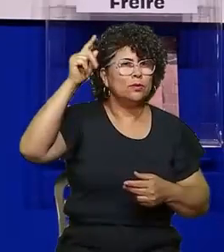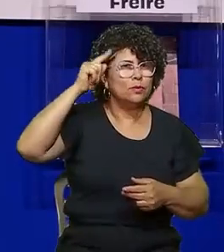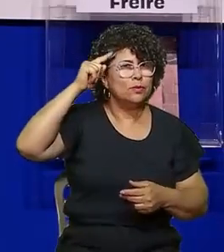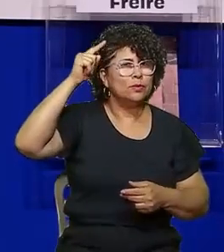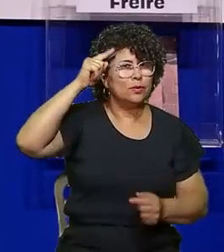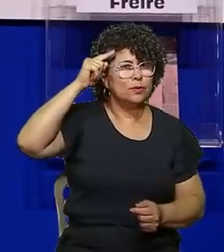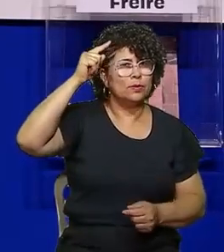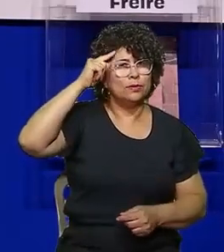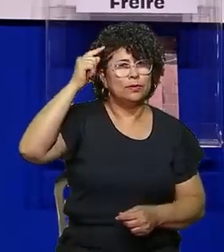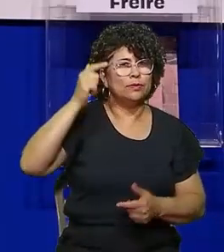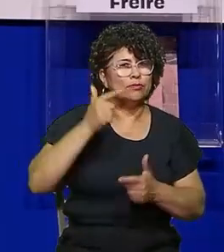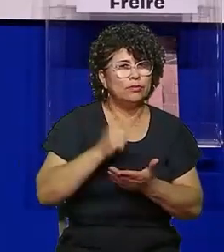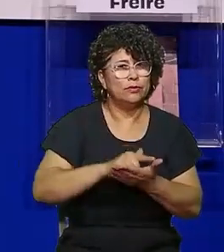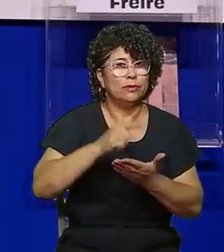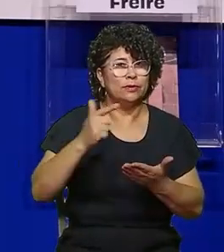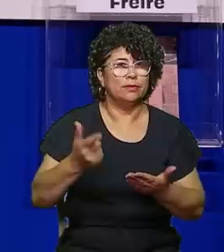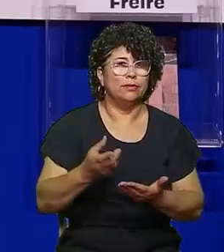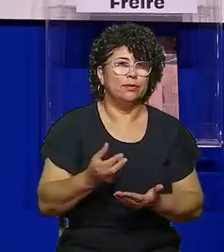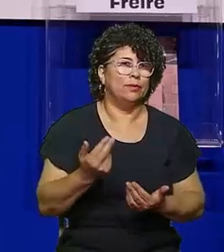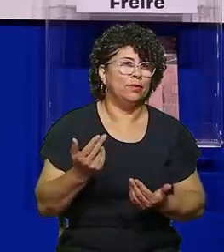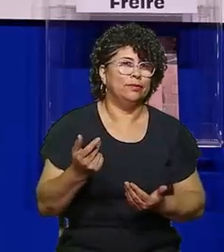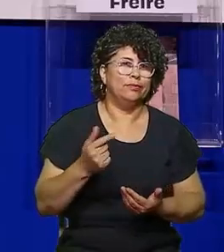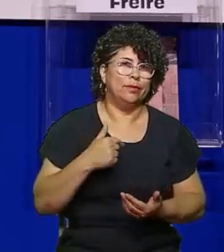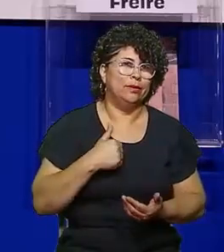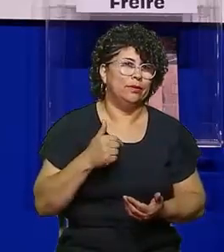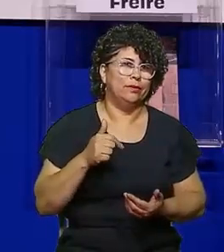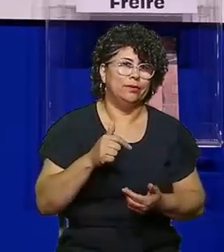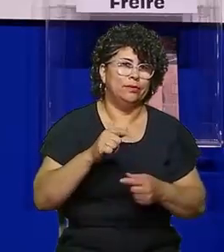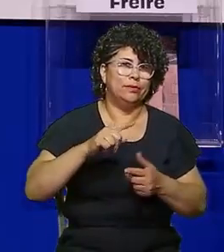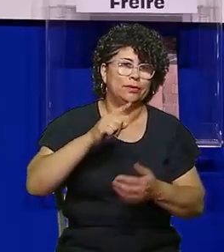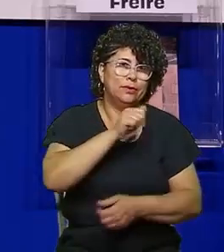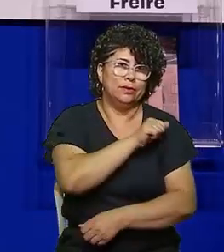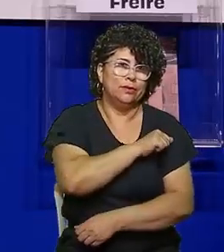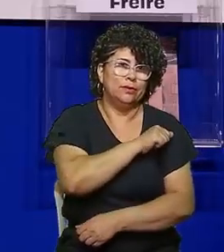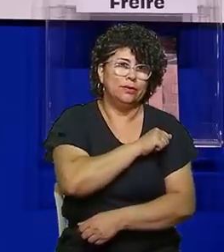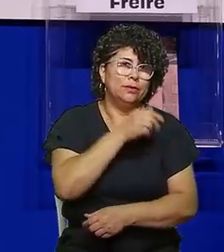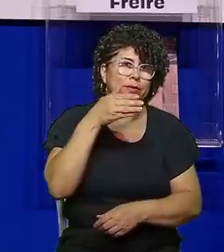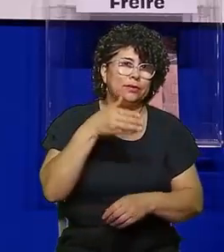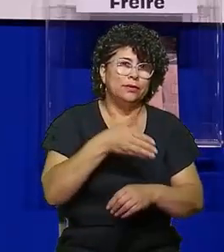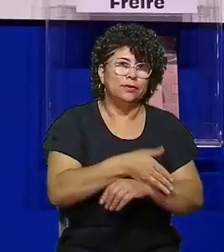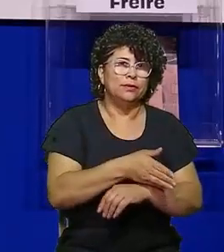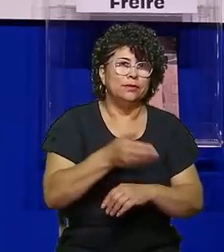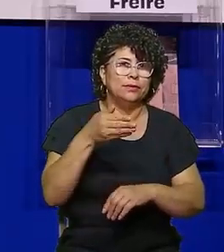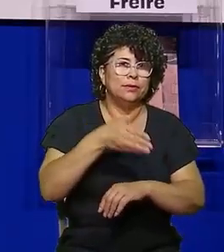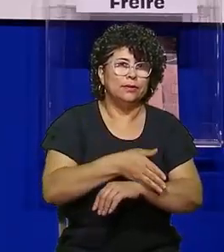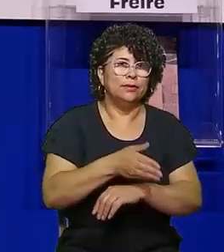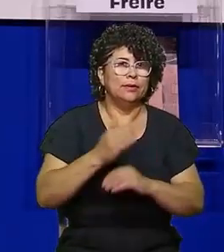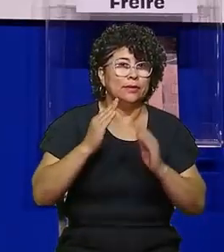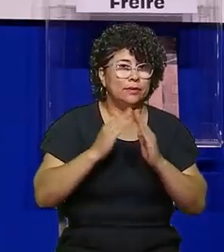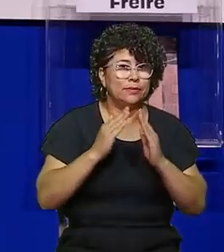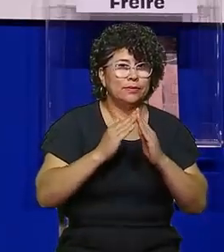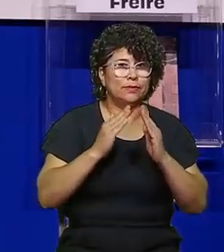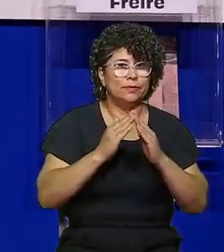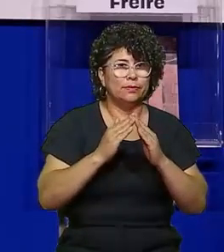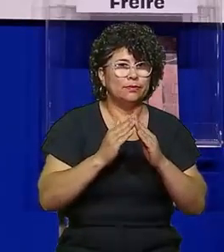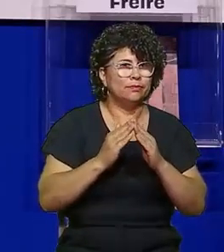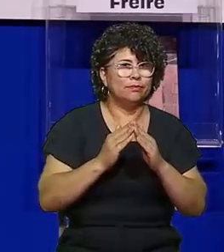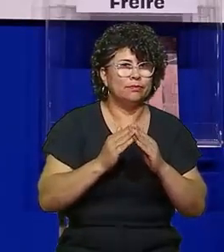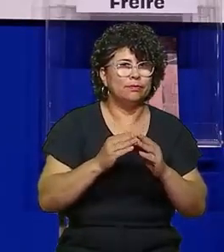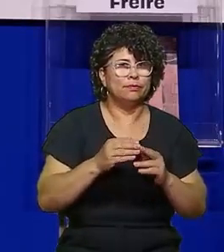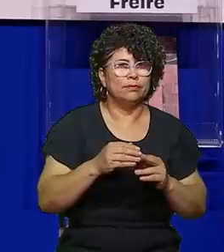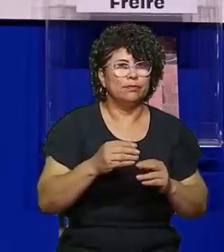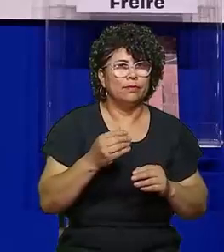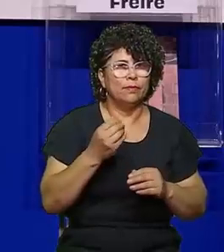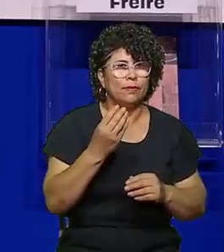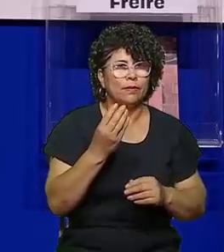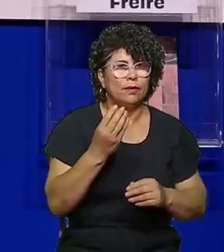por jornalistas como eu, por professores, por alunos, que recebiam um questionário das professoras e iam fazer as